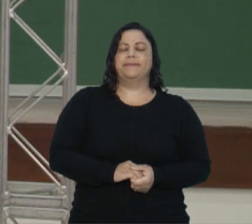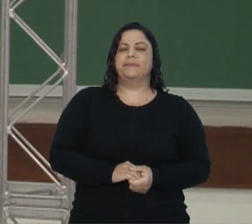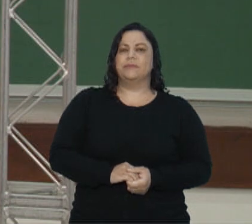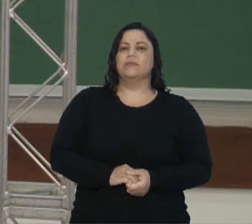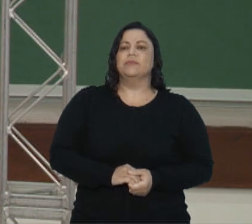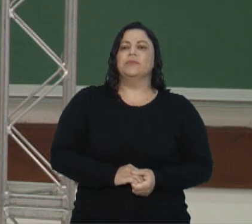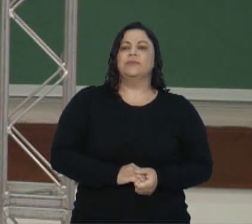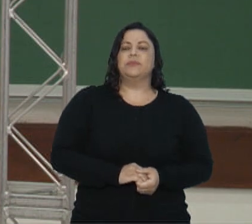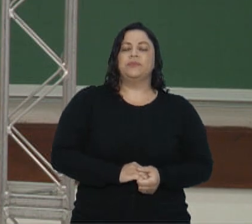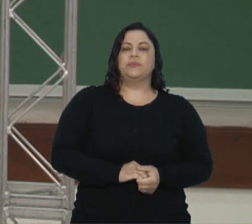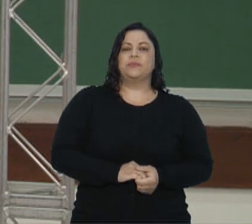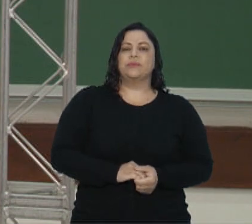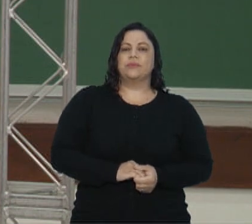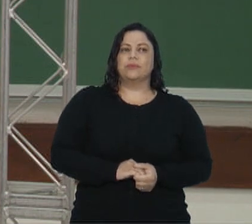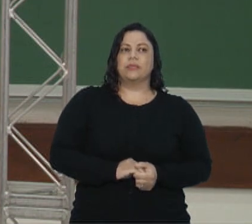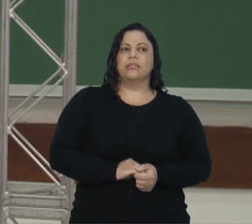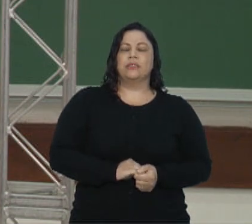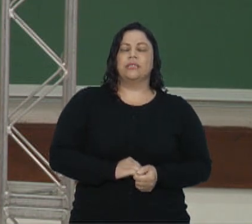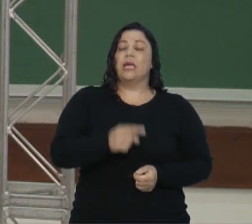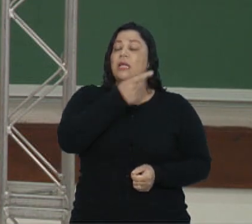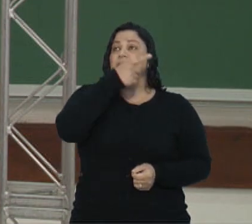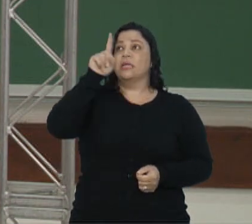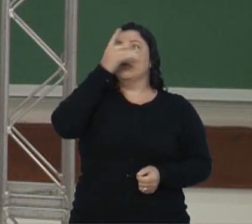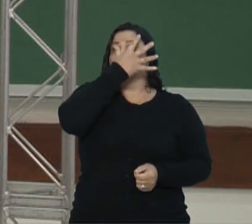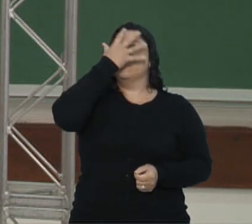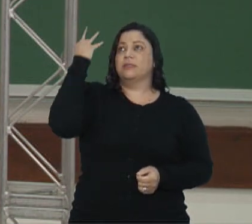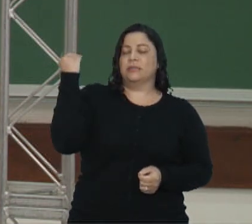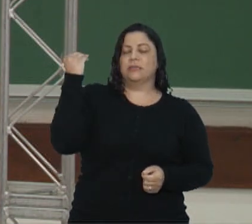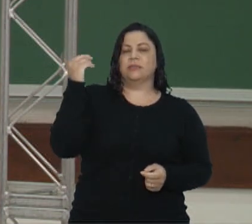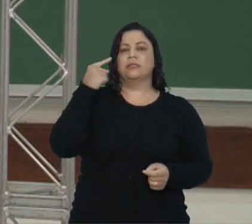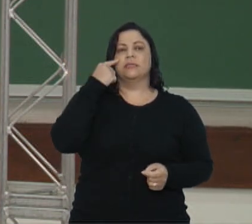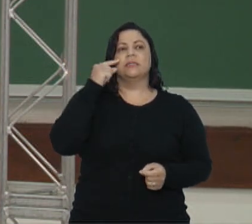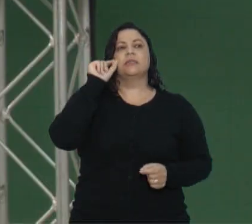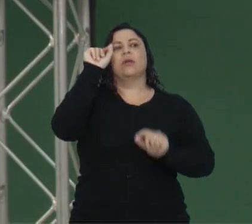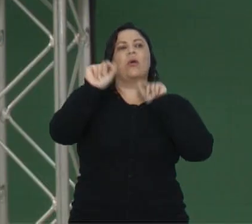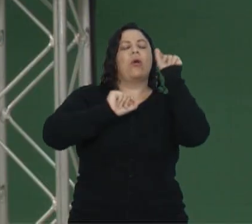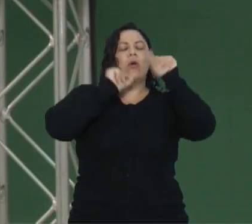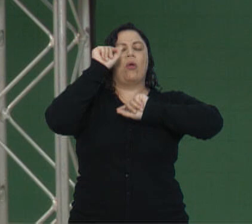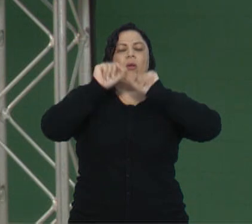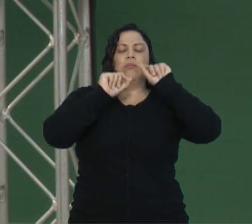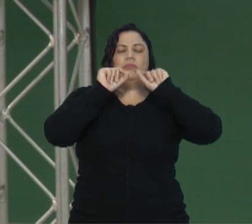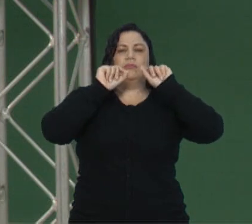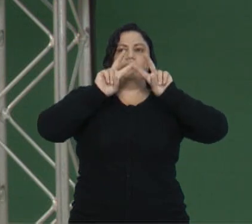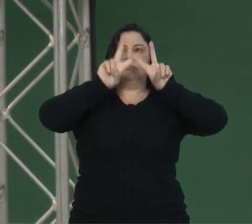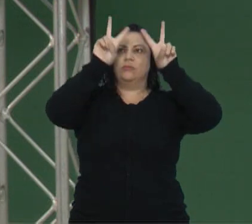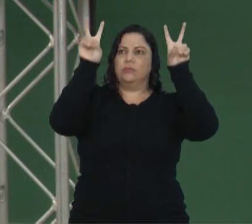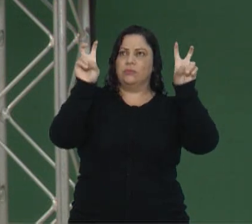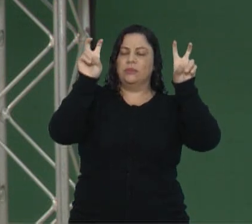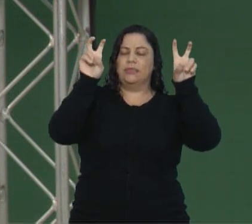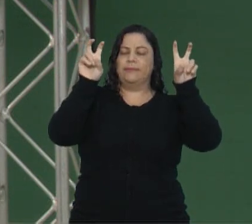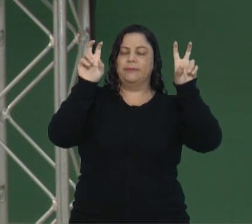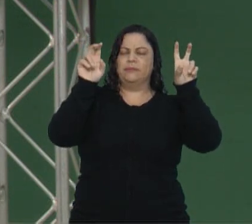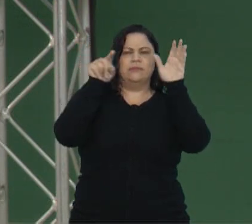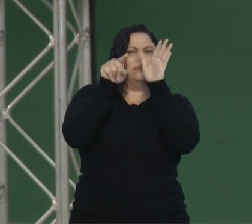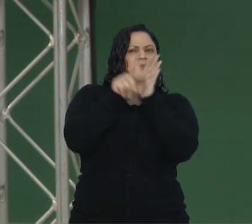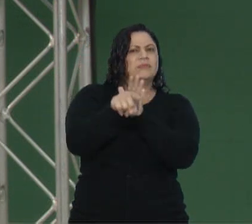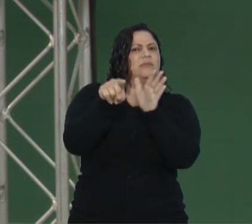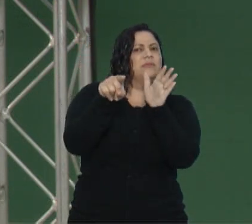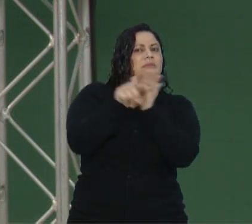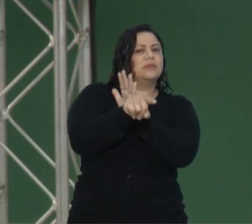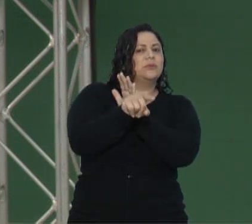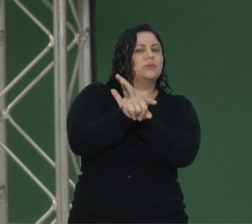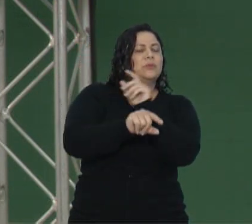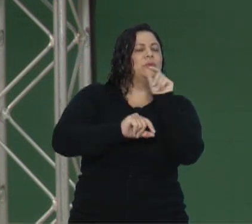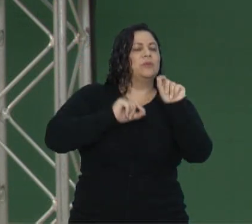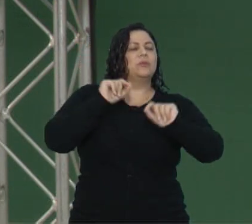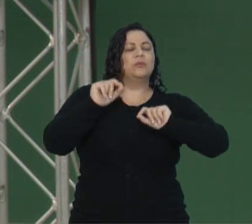e a gente vai fazer, não vamos esquecer. Olha lá, gente, entrando no tema, eu coloquei aqui para você uma perguntinha, né, a gente está